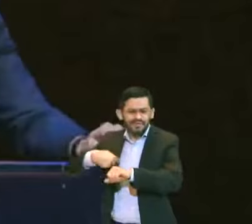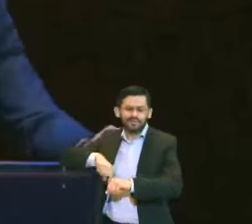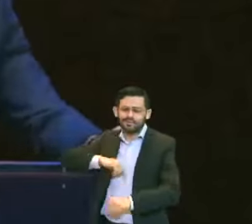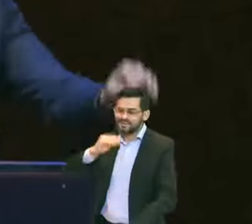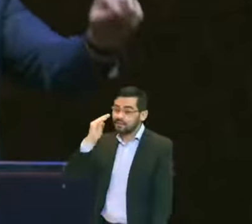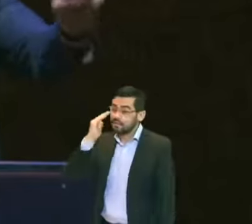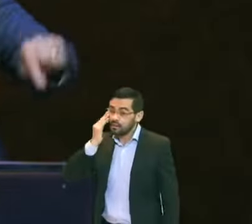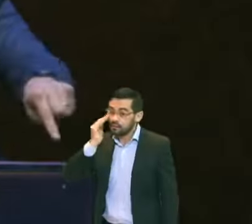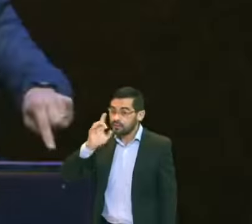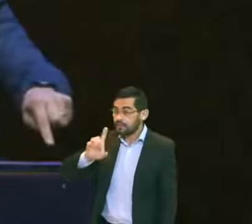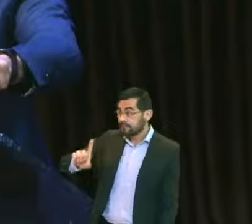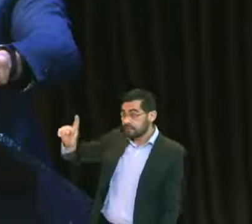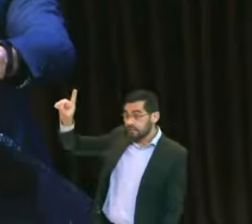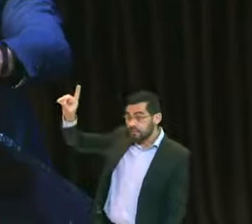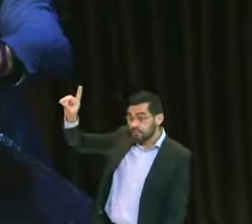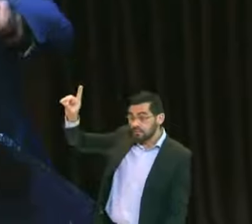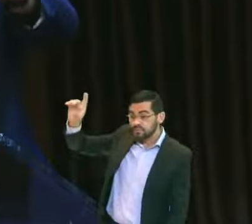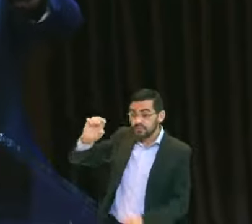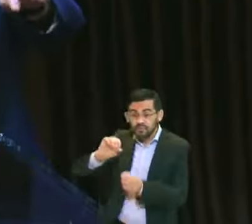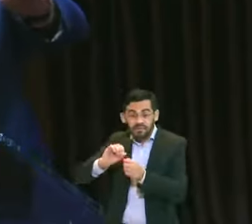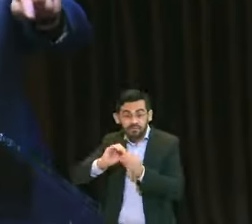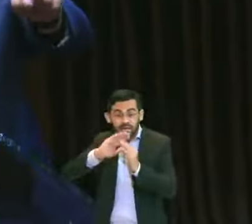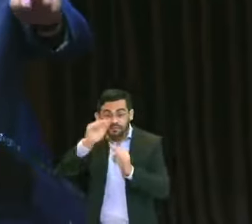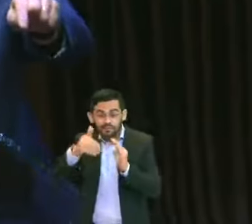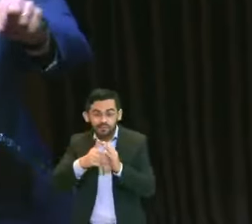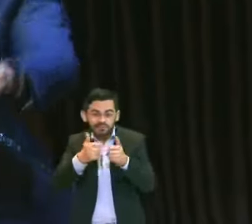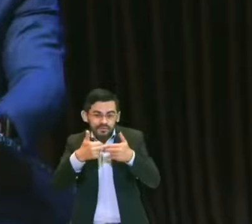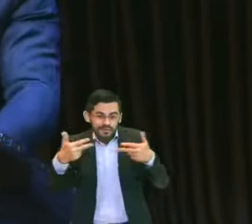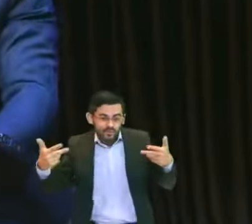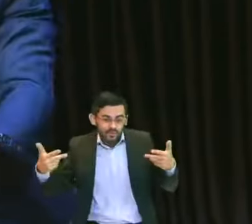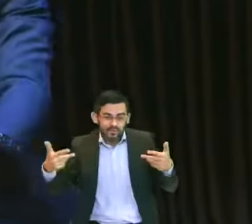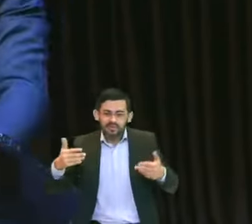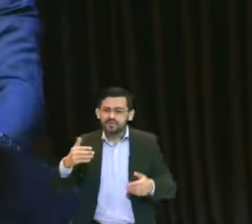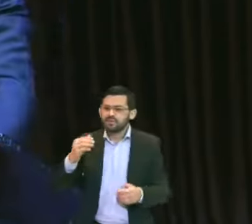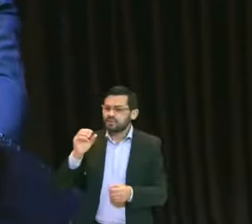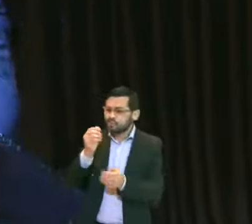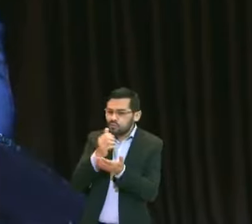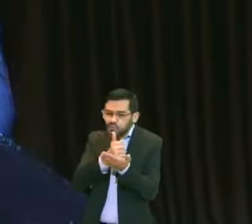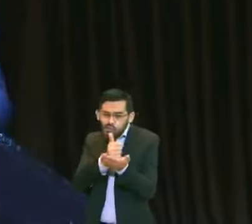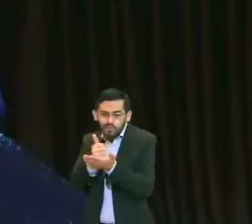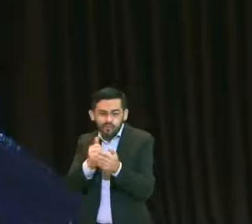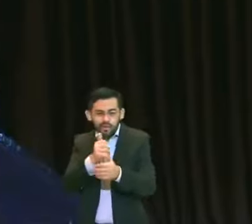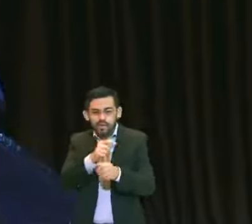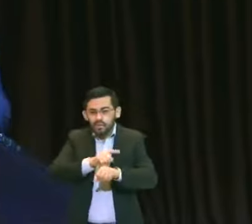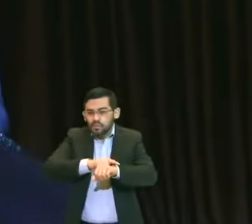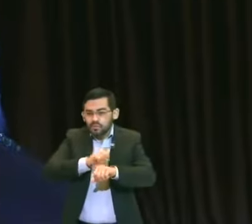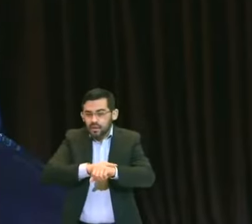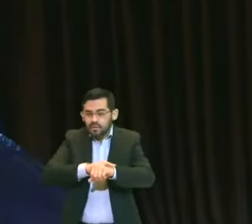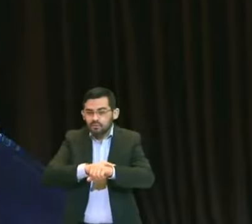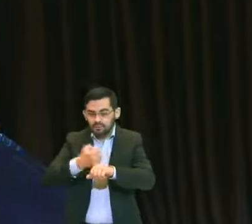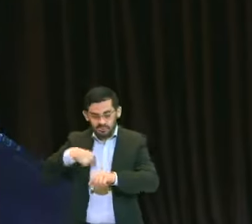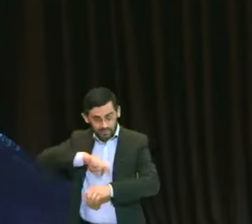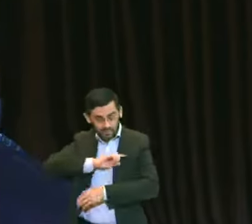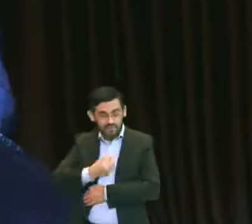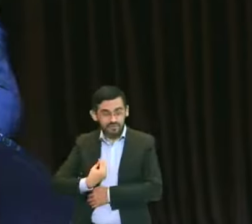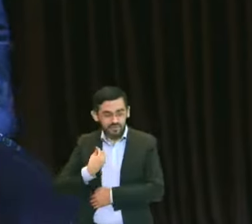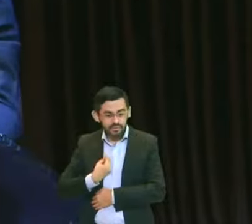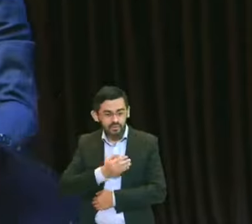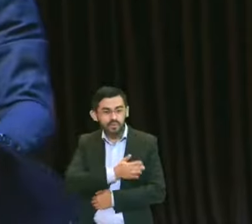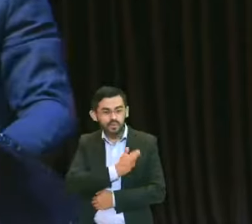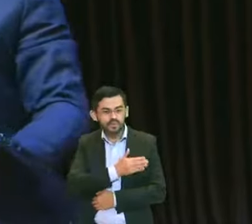Ele quem estabelece os tempos na nossa vida, o nosso coração fica mais